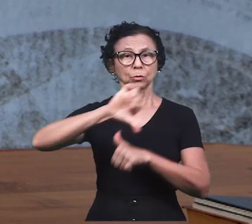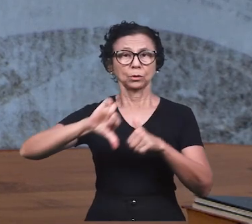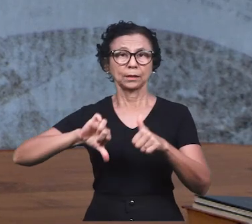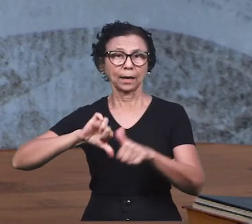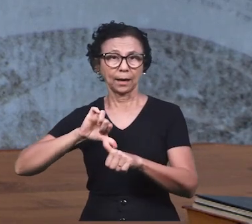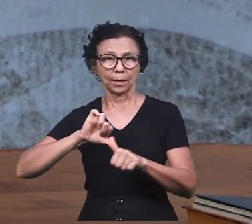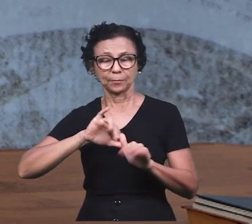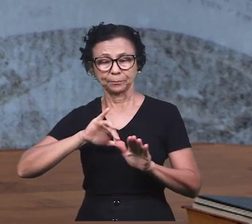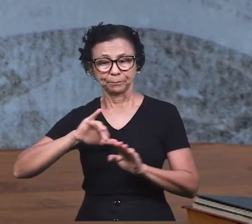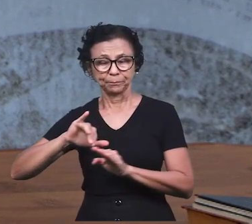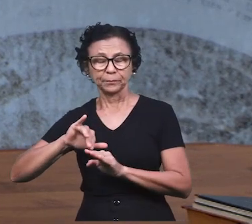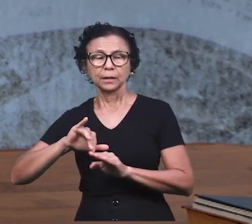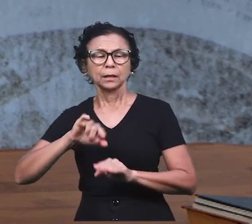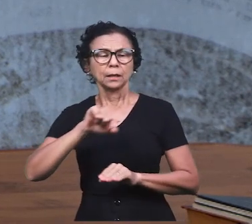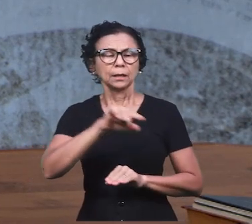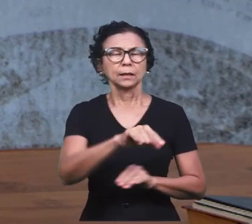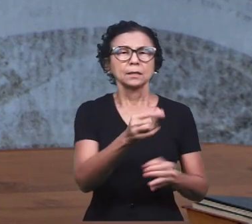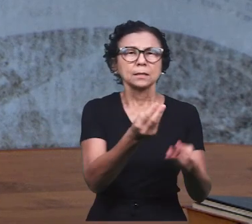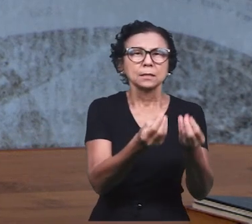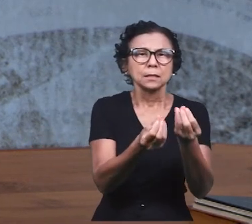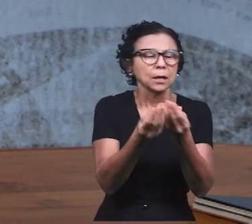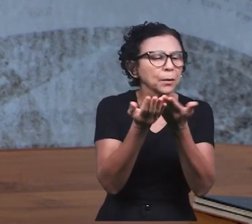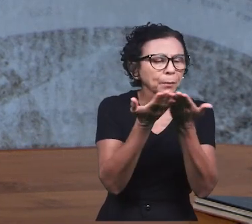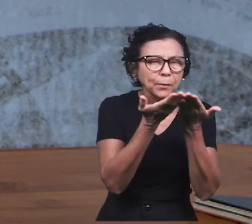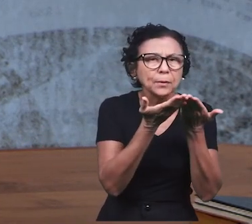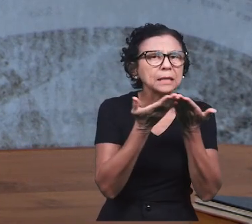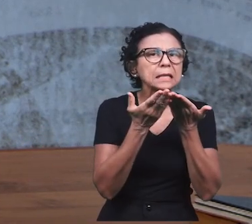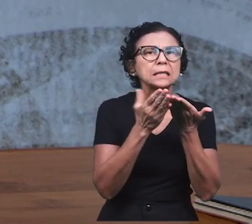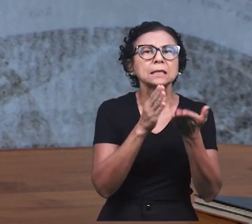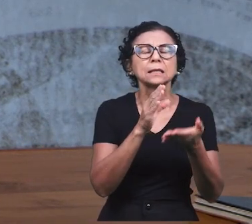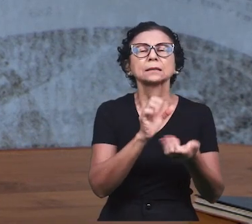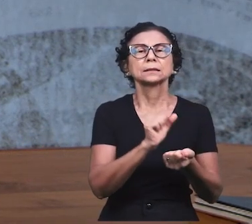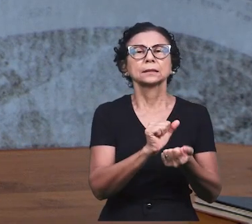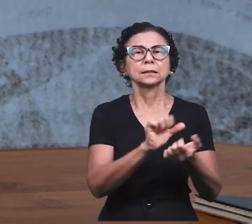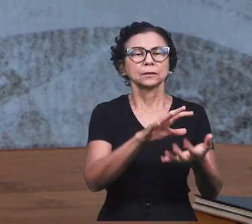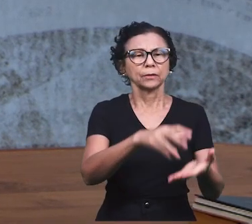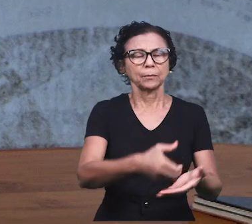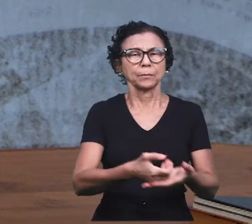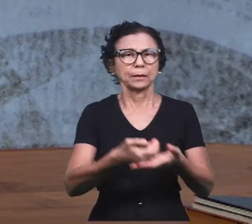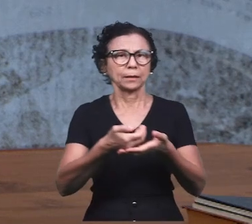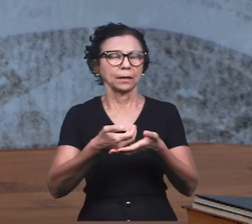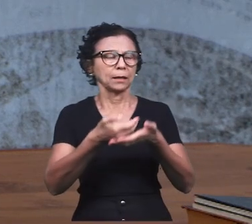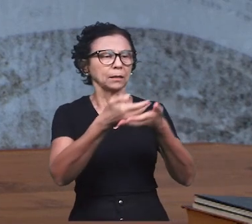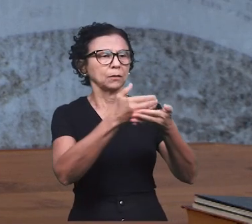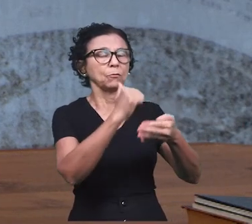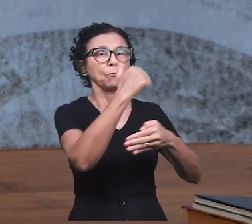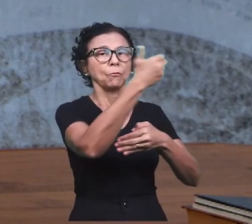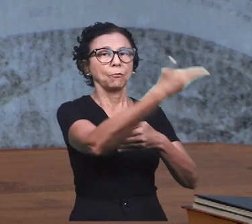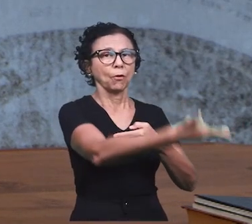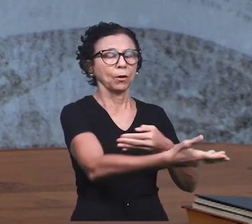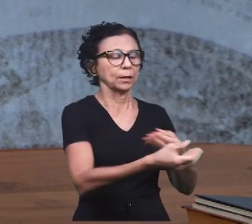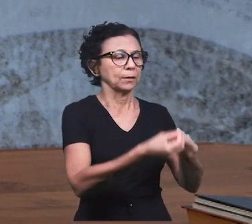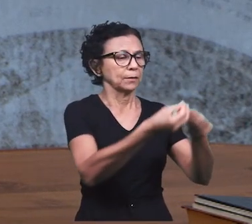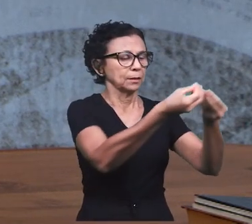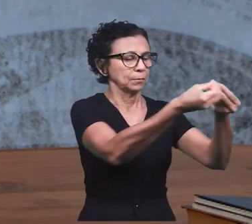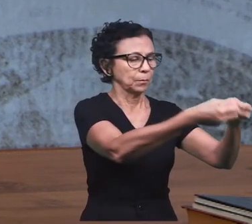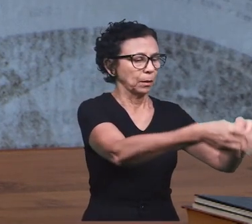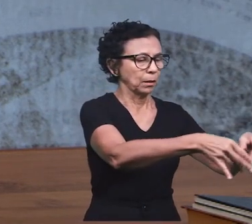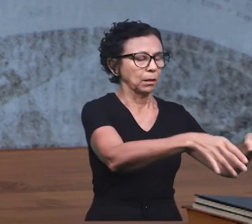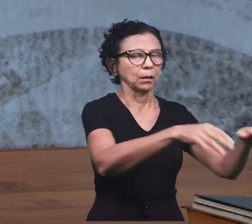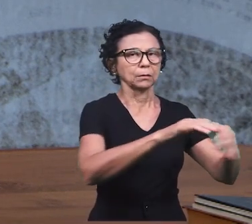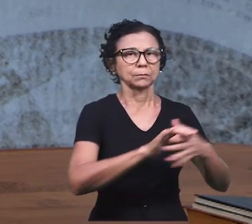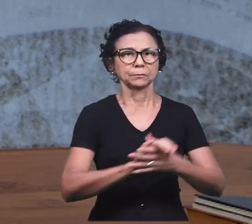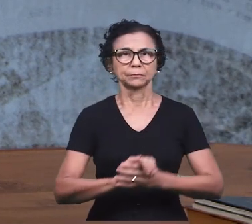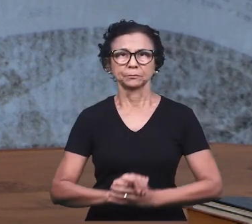do arraial para um lugar limpo. O fogo, pois, sobre o altar arderá